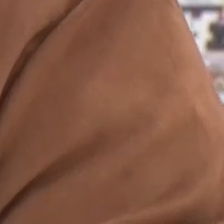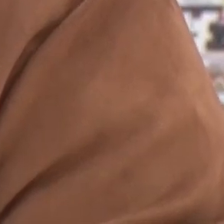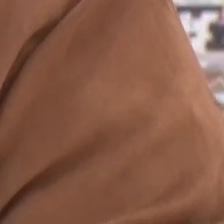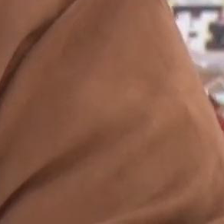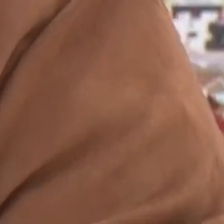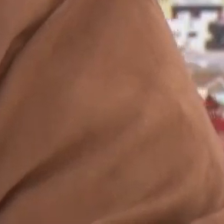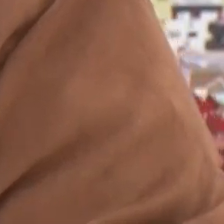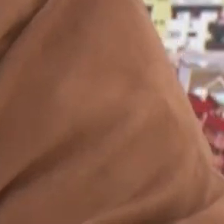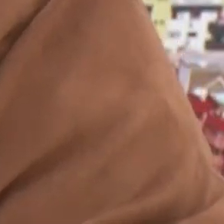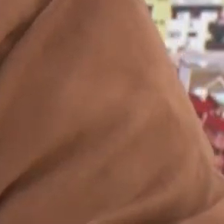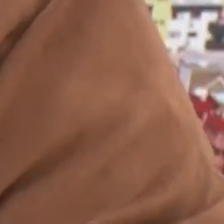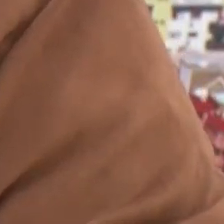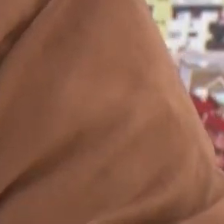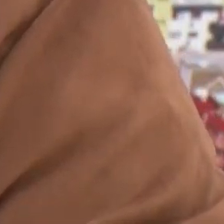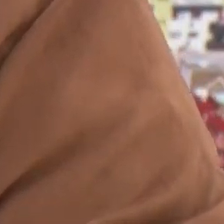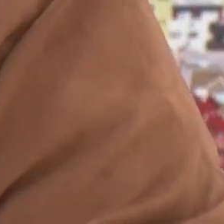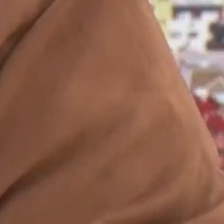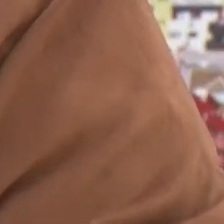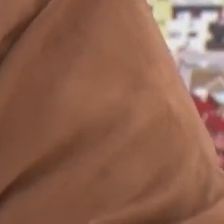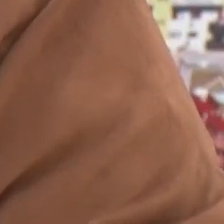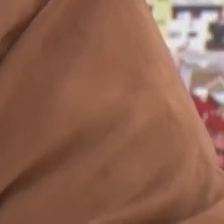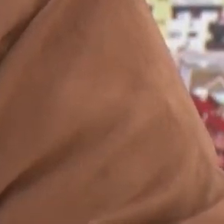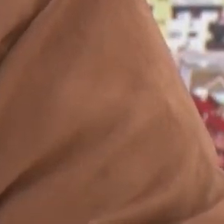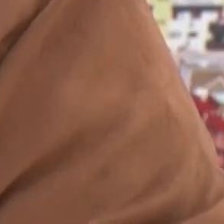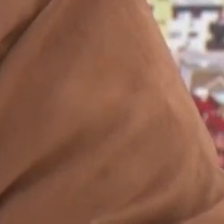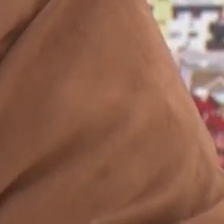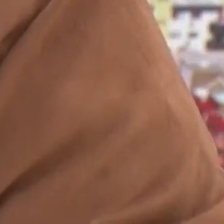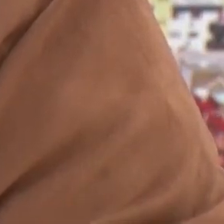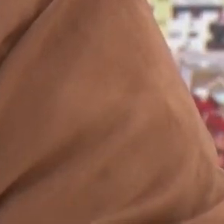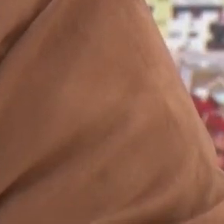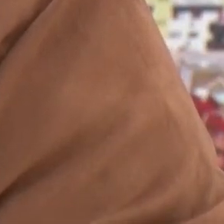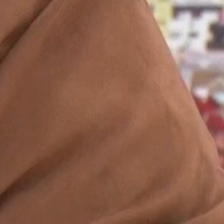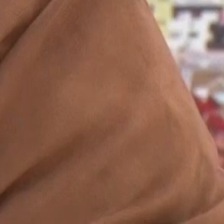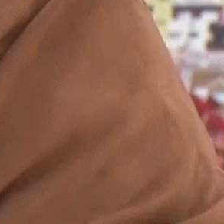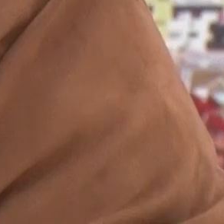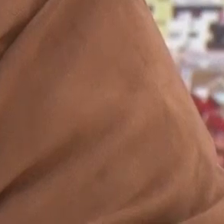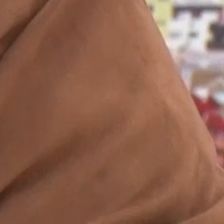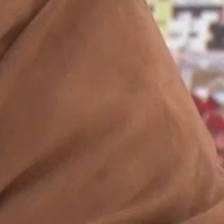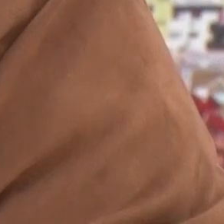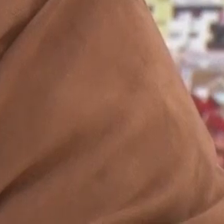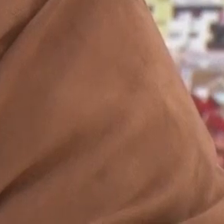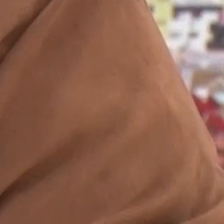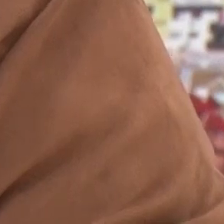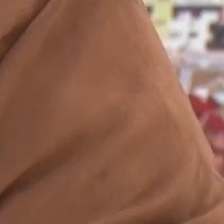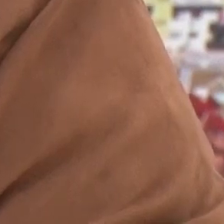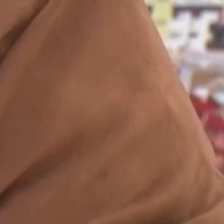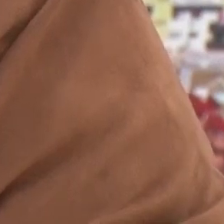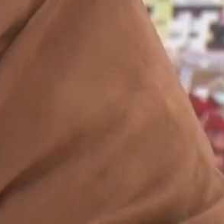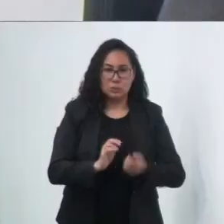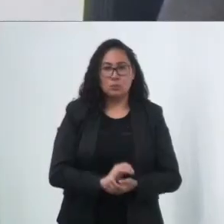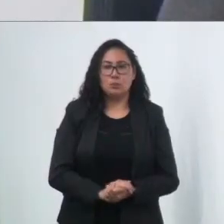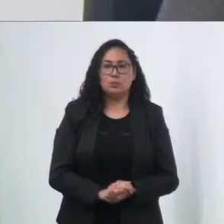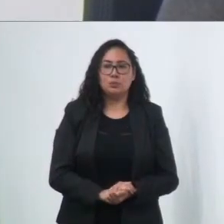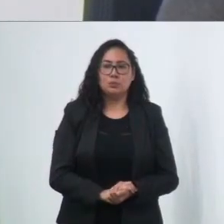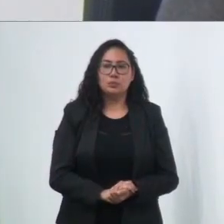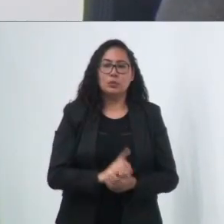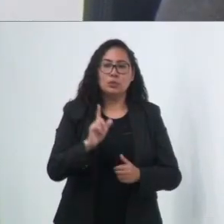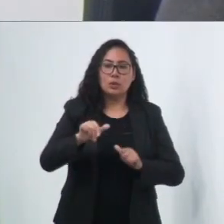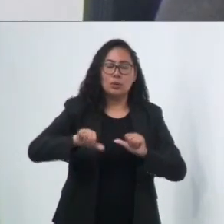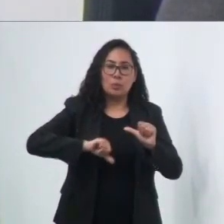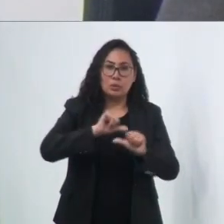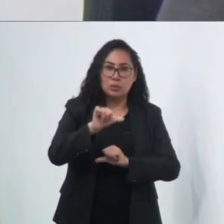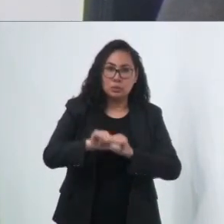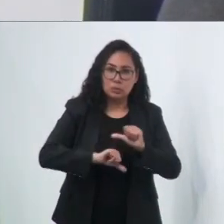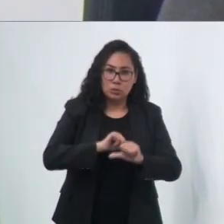cria o Fundo Municipal de Mobilidade Urbana, alterando uma lei da década de 70. É uma alteração